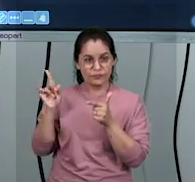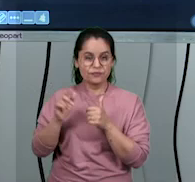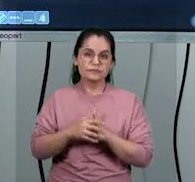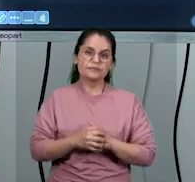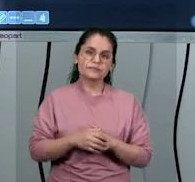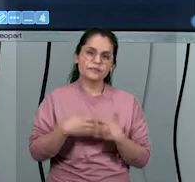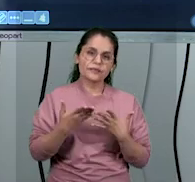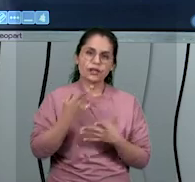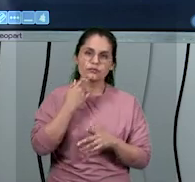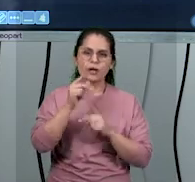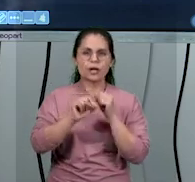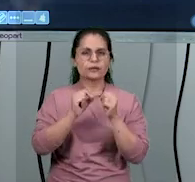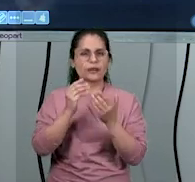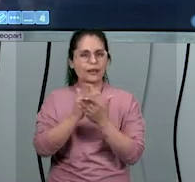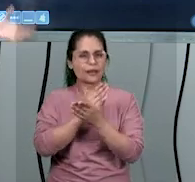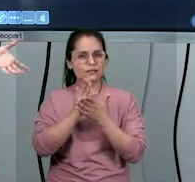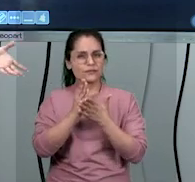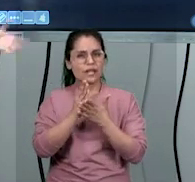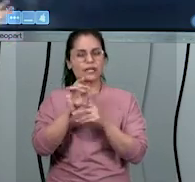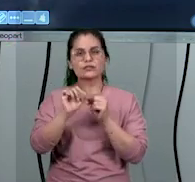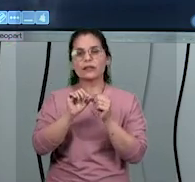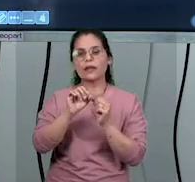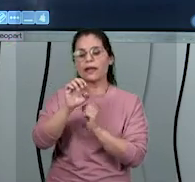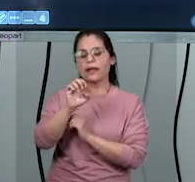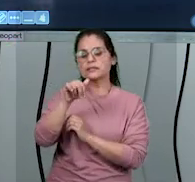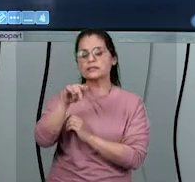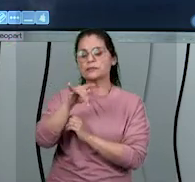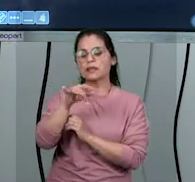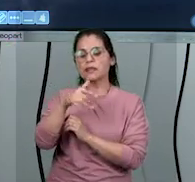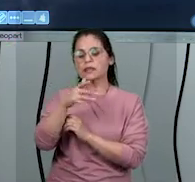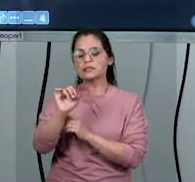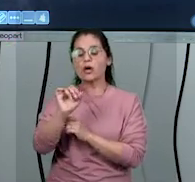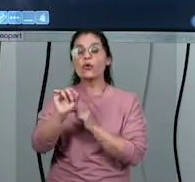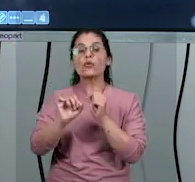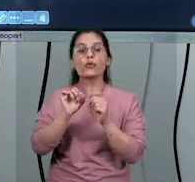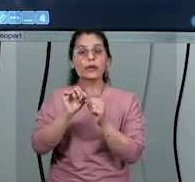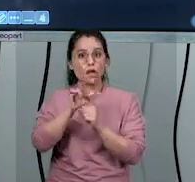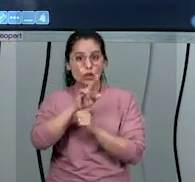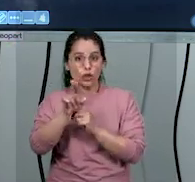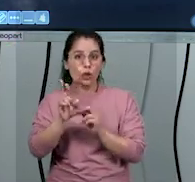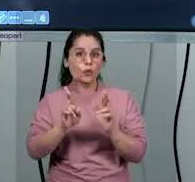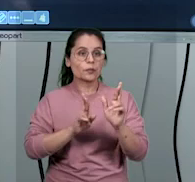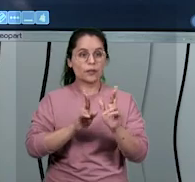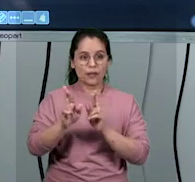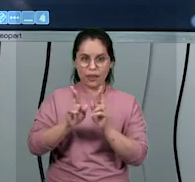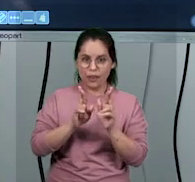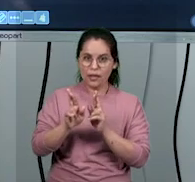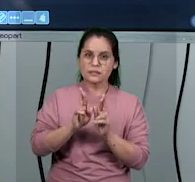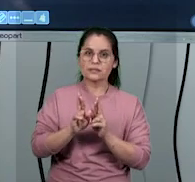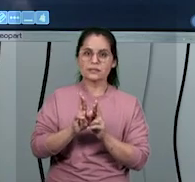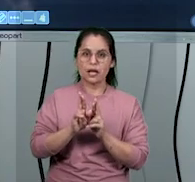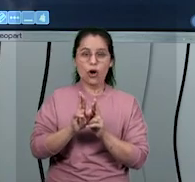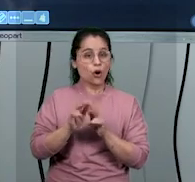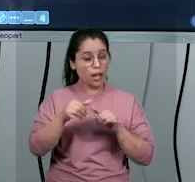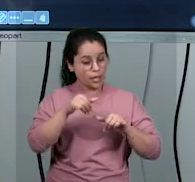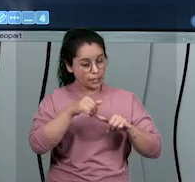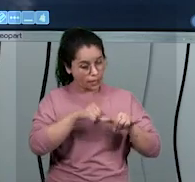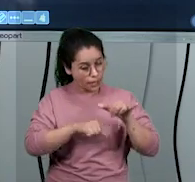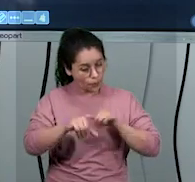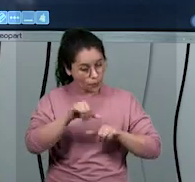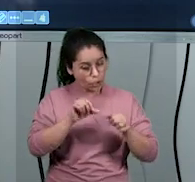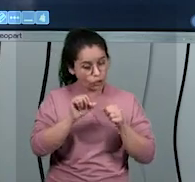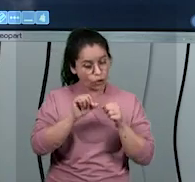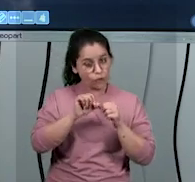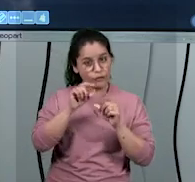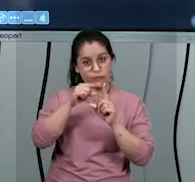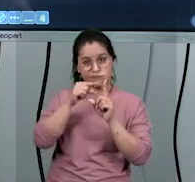Então, a gente fala, às vezes, inseminação, tem a ver com esse nome. Então, é o sêmen ou esperma,